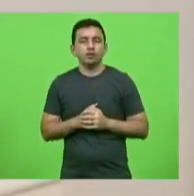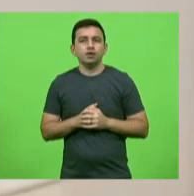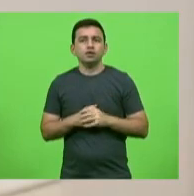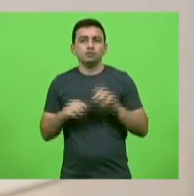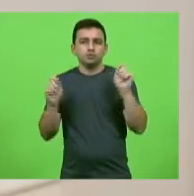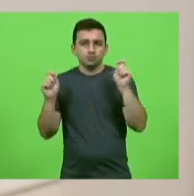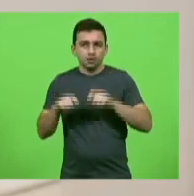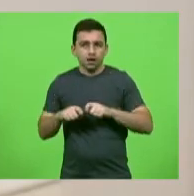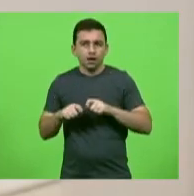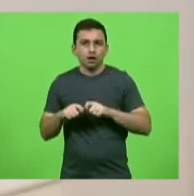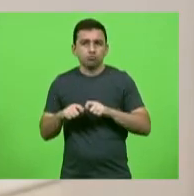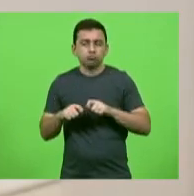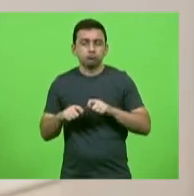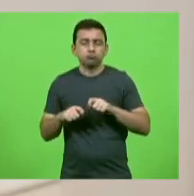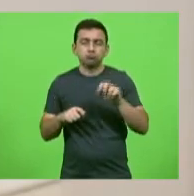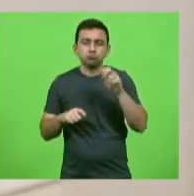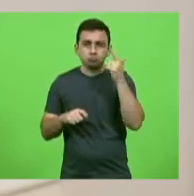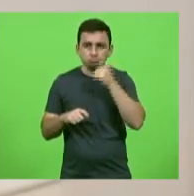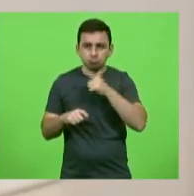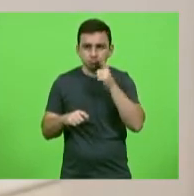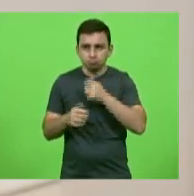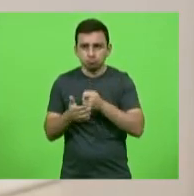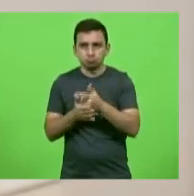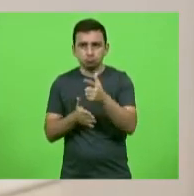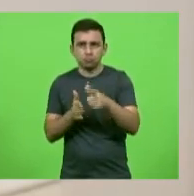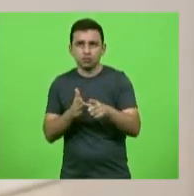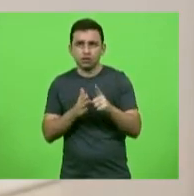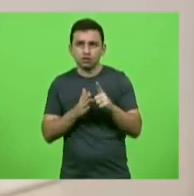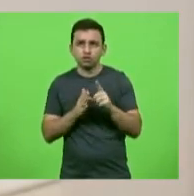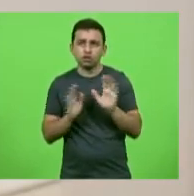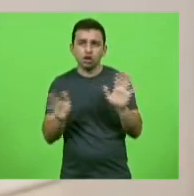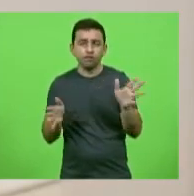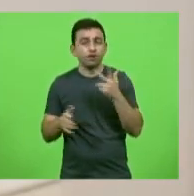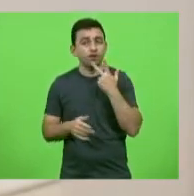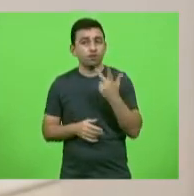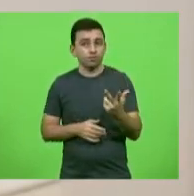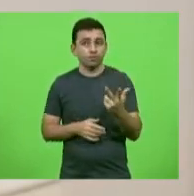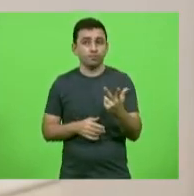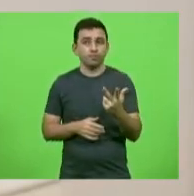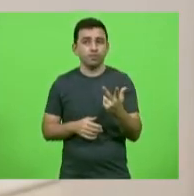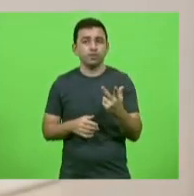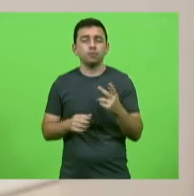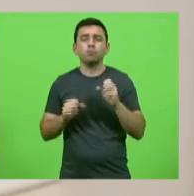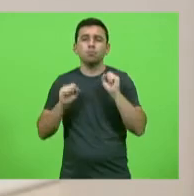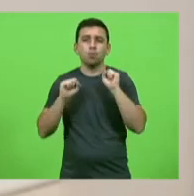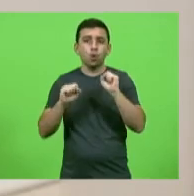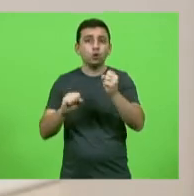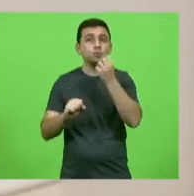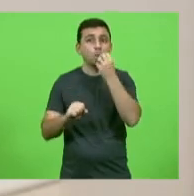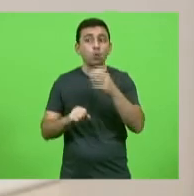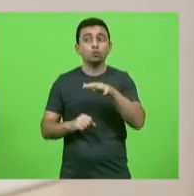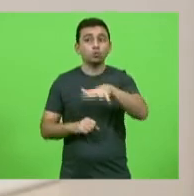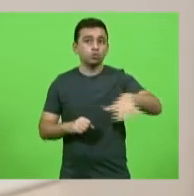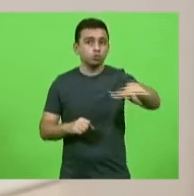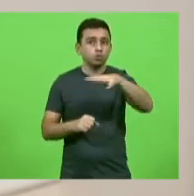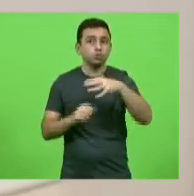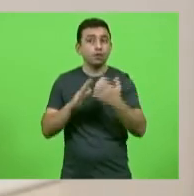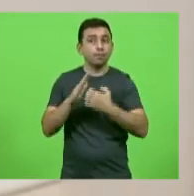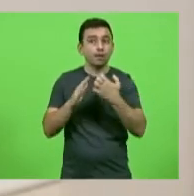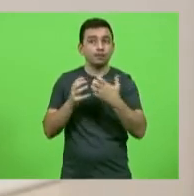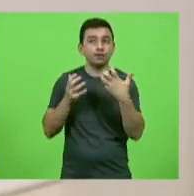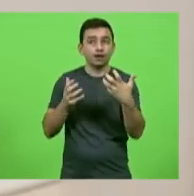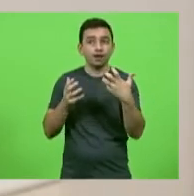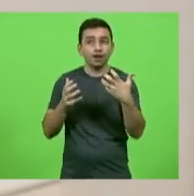de pagamento antecipado ante as necessidades aqui informadas poderia ser um atrativo aos fornecedores para garantir preferência a